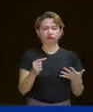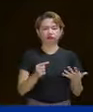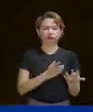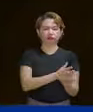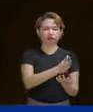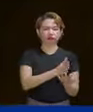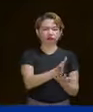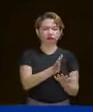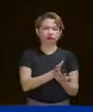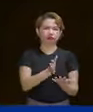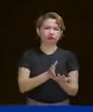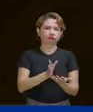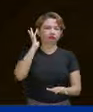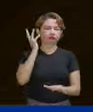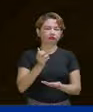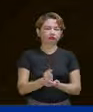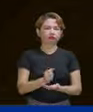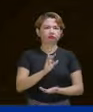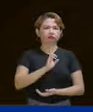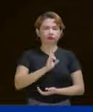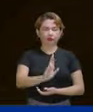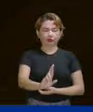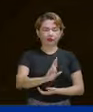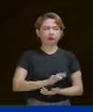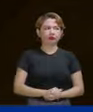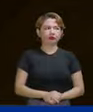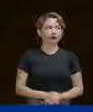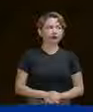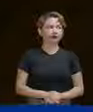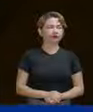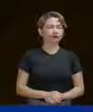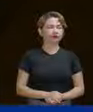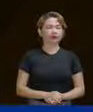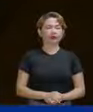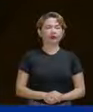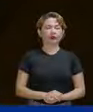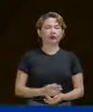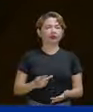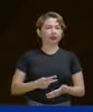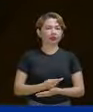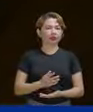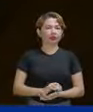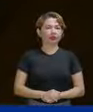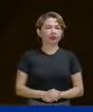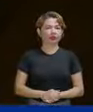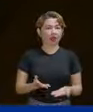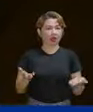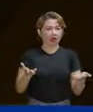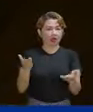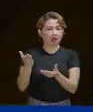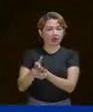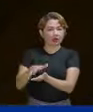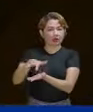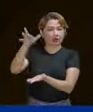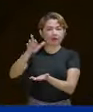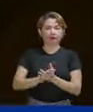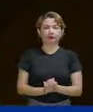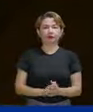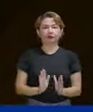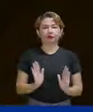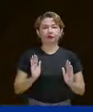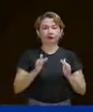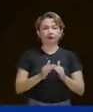para proferir a decisão, tendo ocorrido sopesamento das circunstâncias do caso em apreço, à luz dos princípios